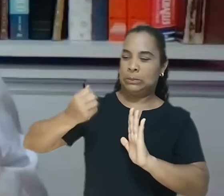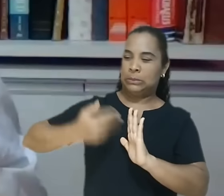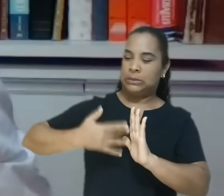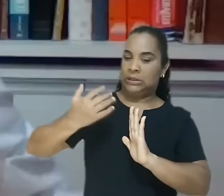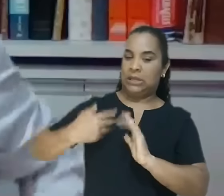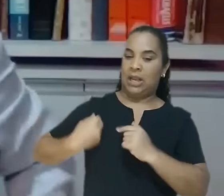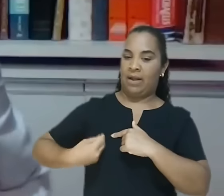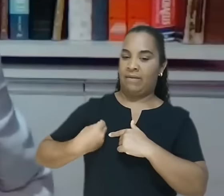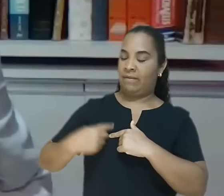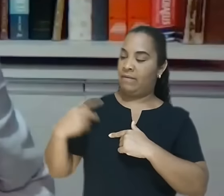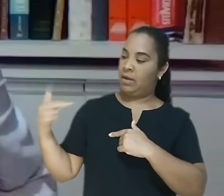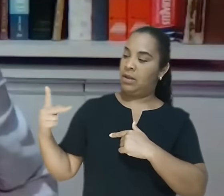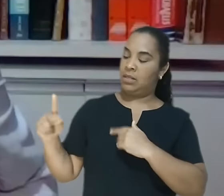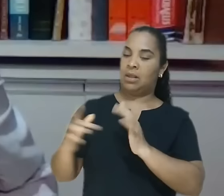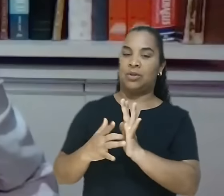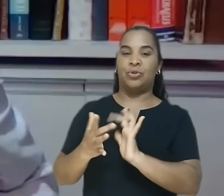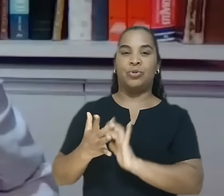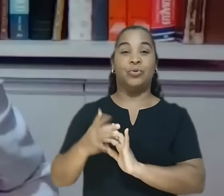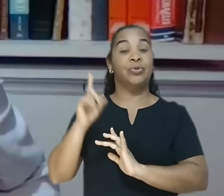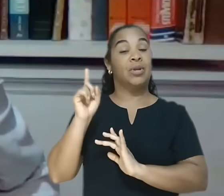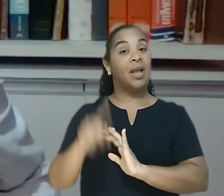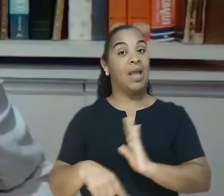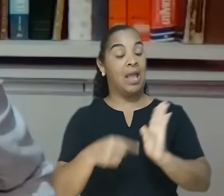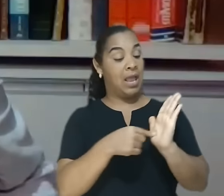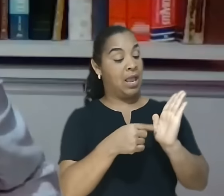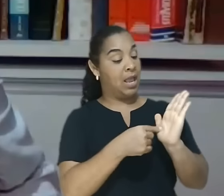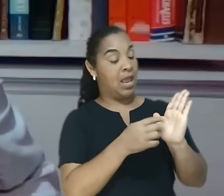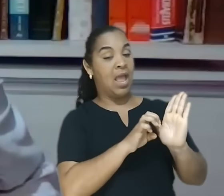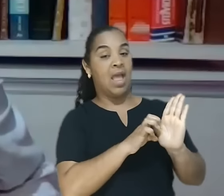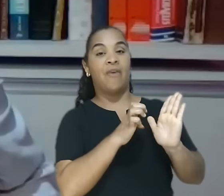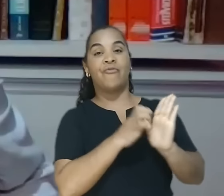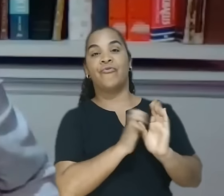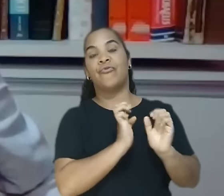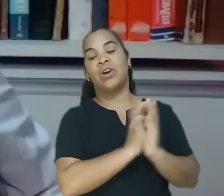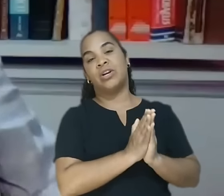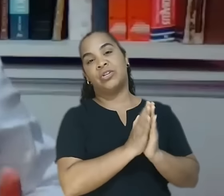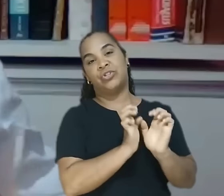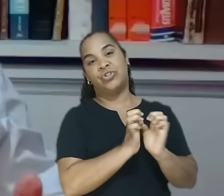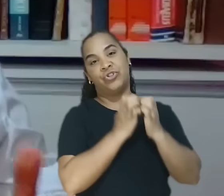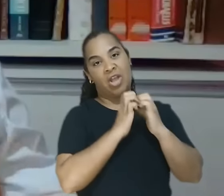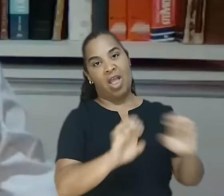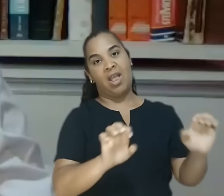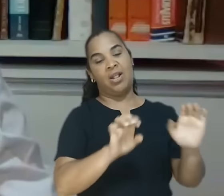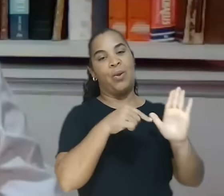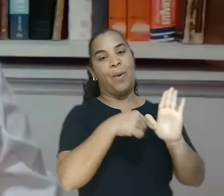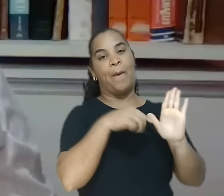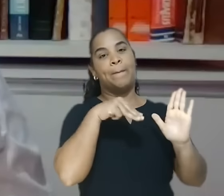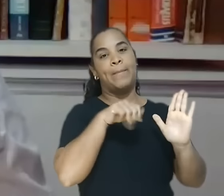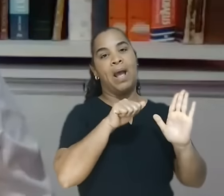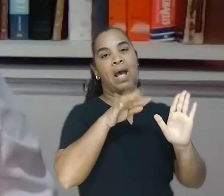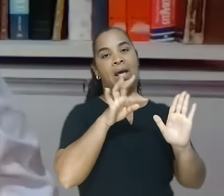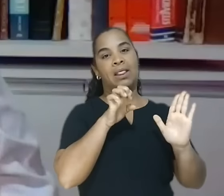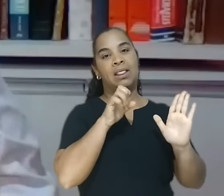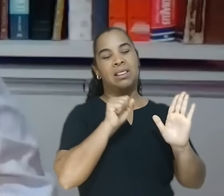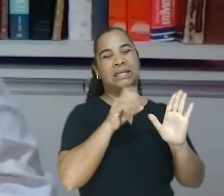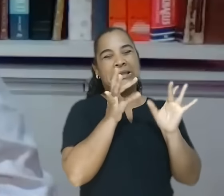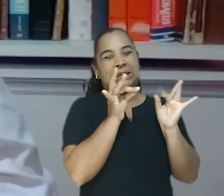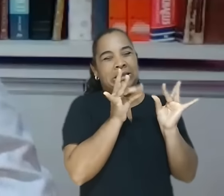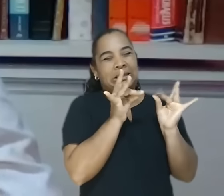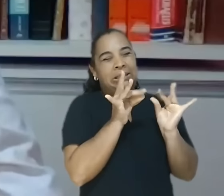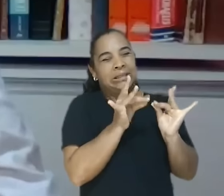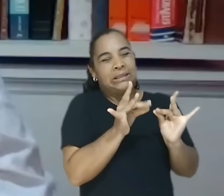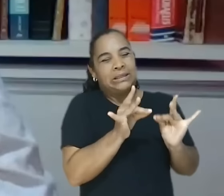Fizeram Mais citações Da primeira revelação É o evangelho É de Mateus Exatamente Pela sua necessidade E a